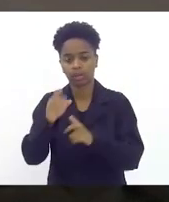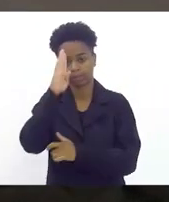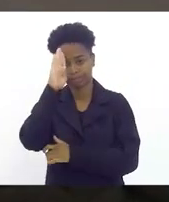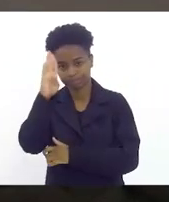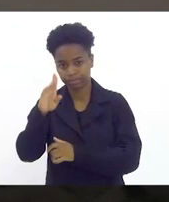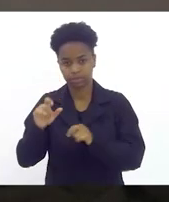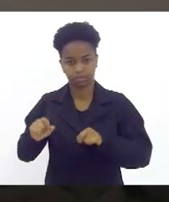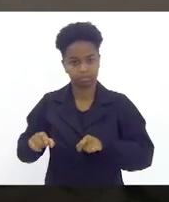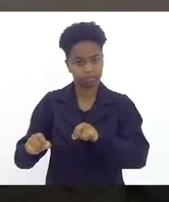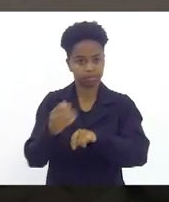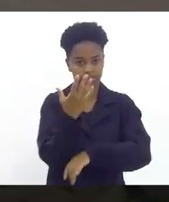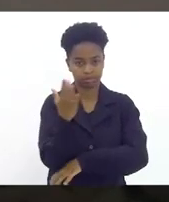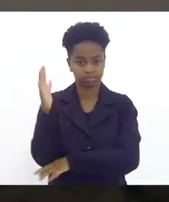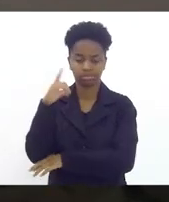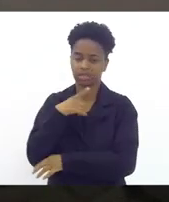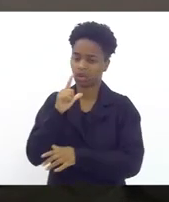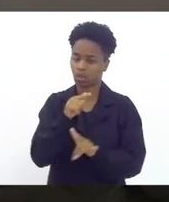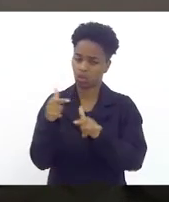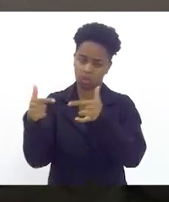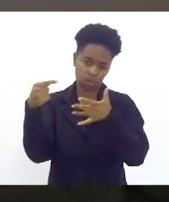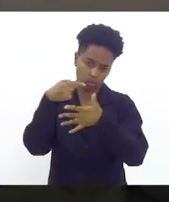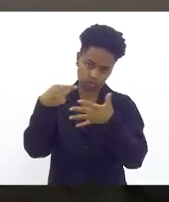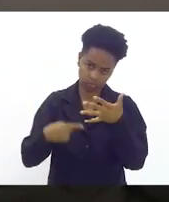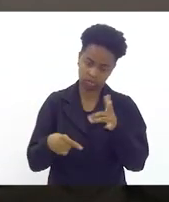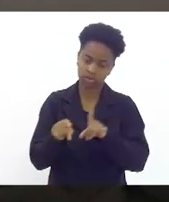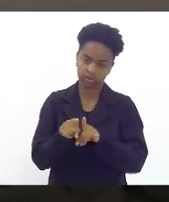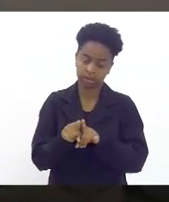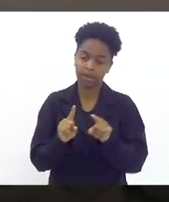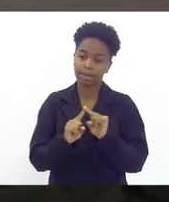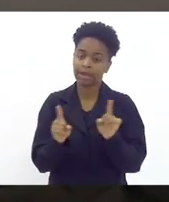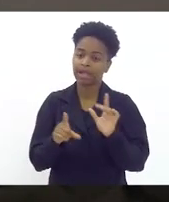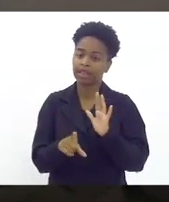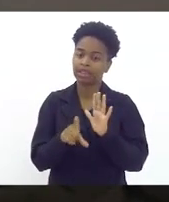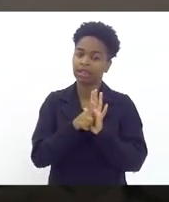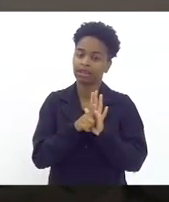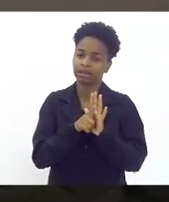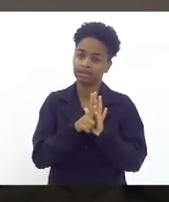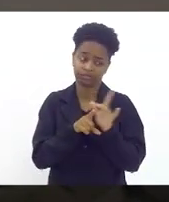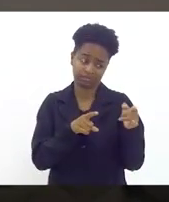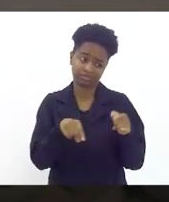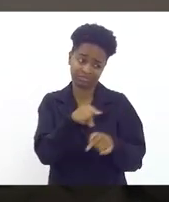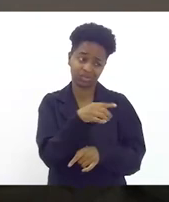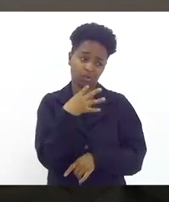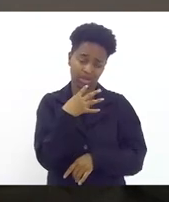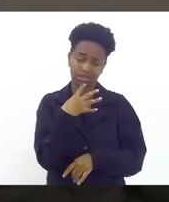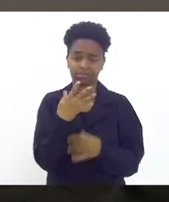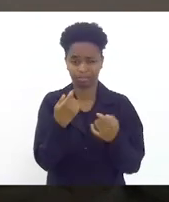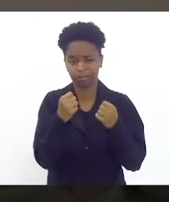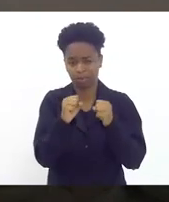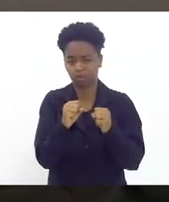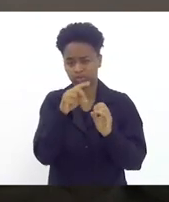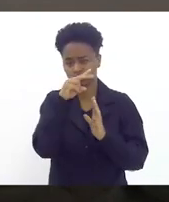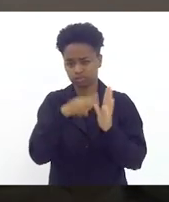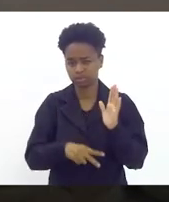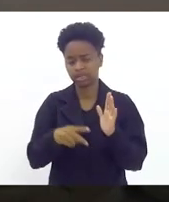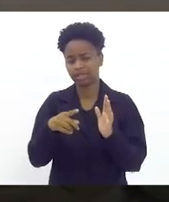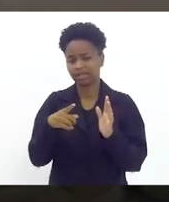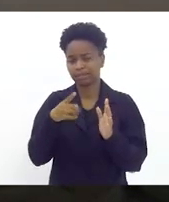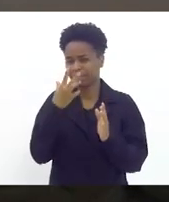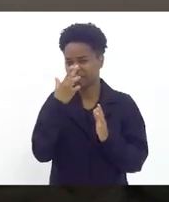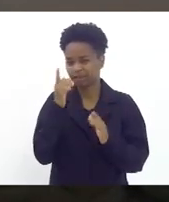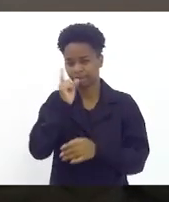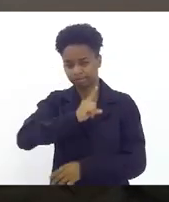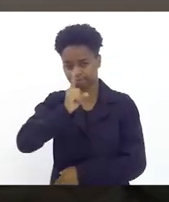enfim tem outros pontos na lei isso na lei até tá com vocês Vocês podem olhar que tá bem delimitado